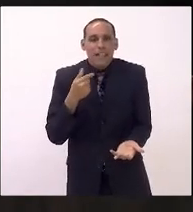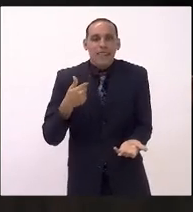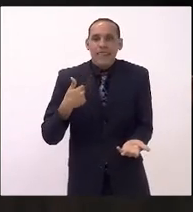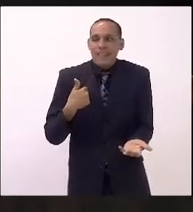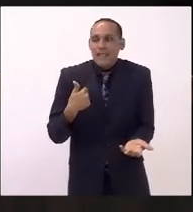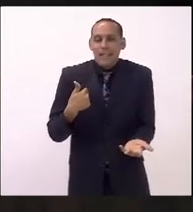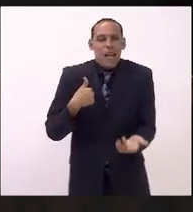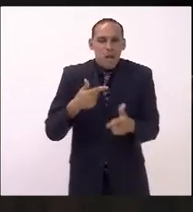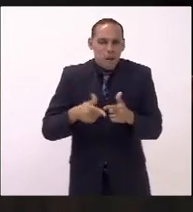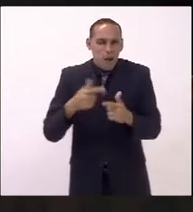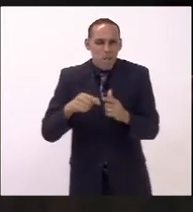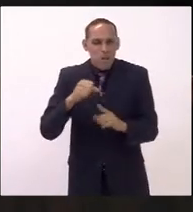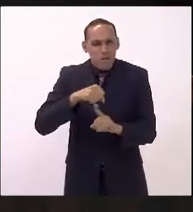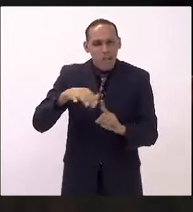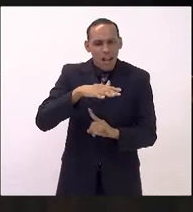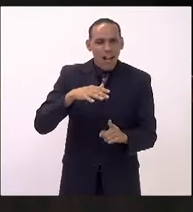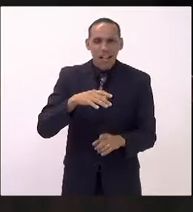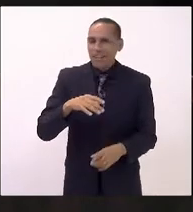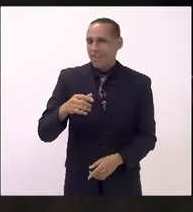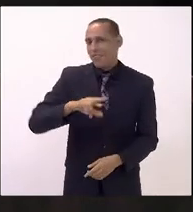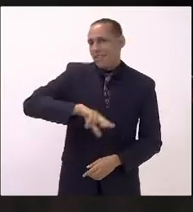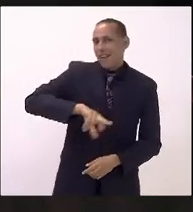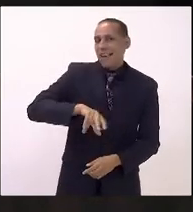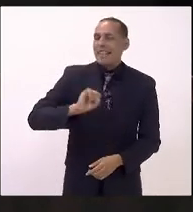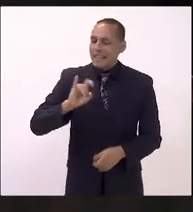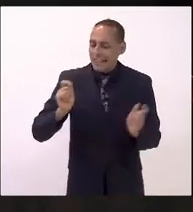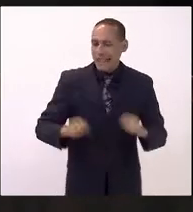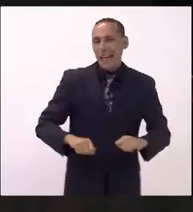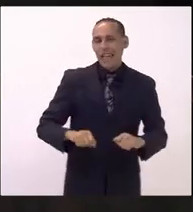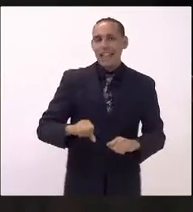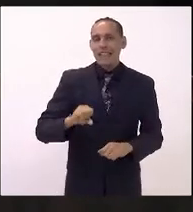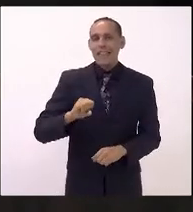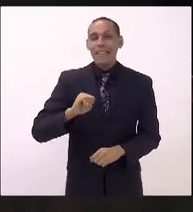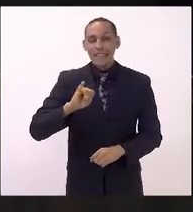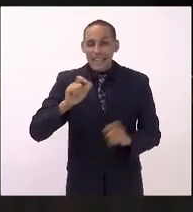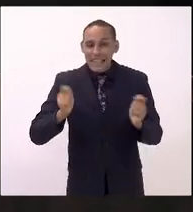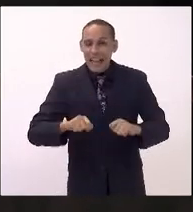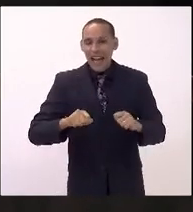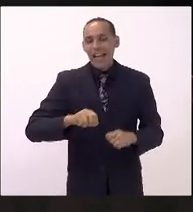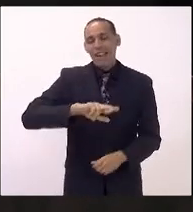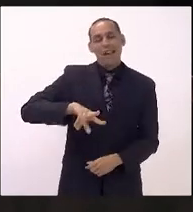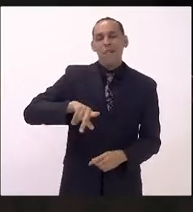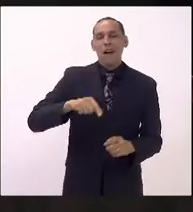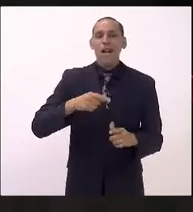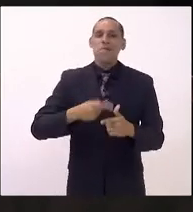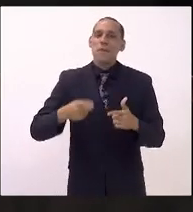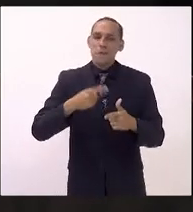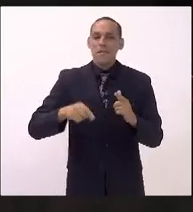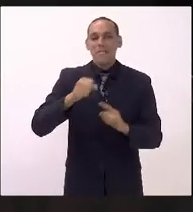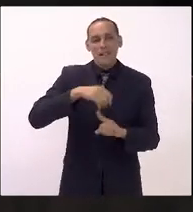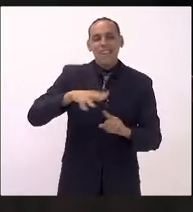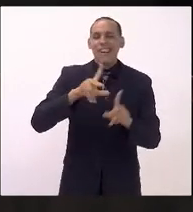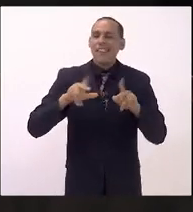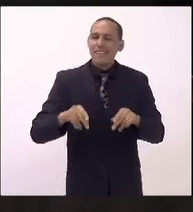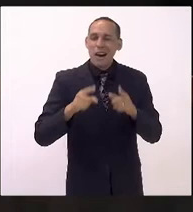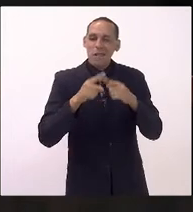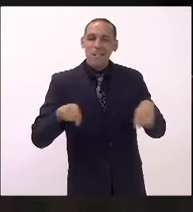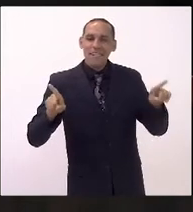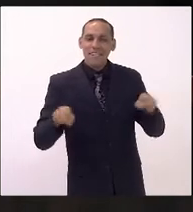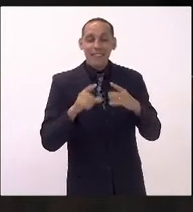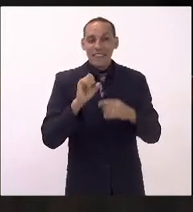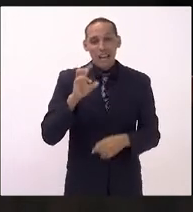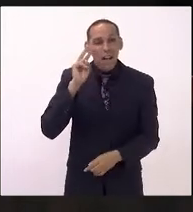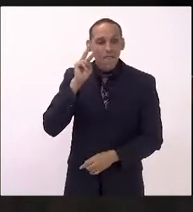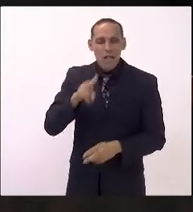problema social. Se eu pudesse, eu não seria um problema social. E como vimos na música,